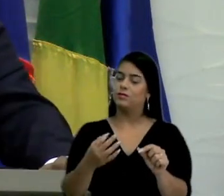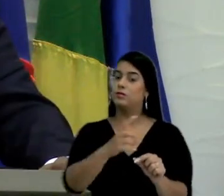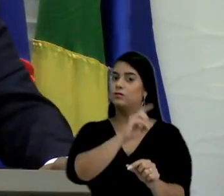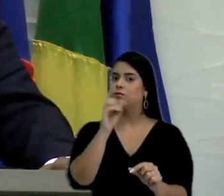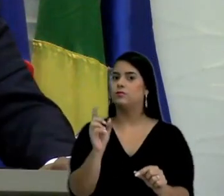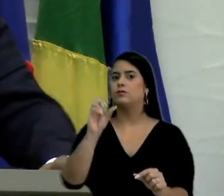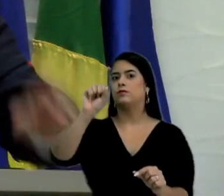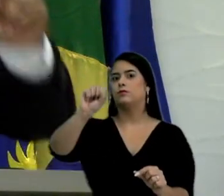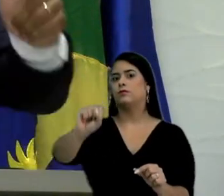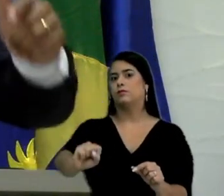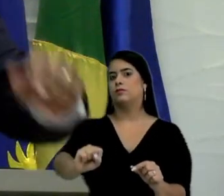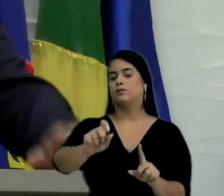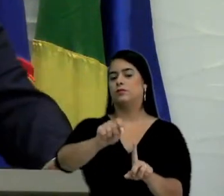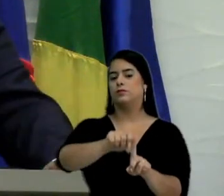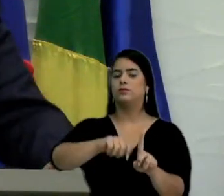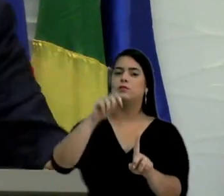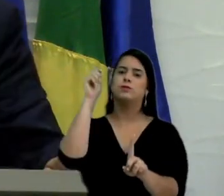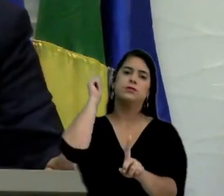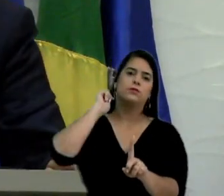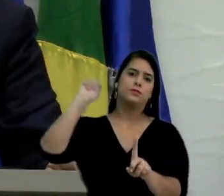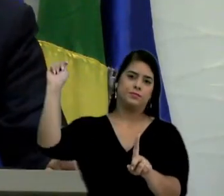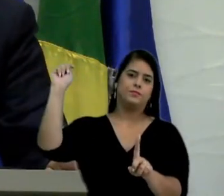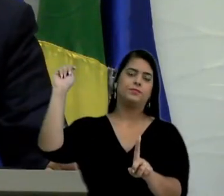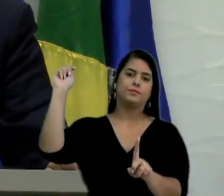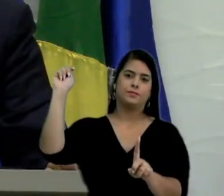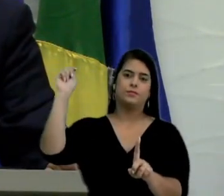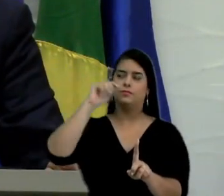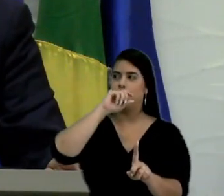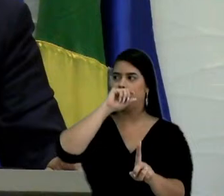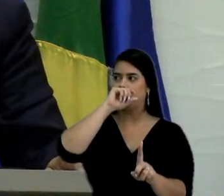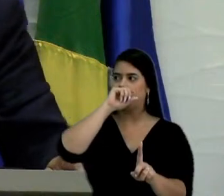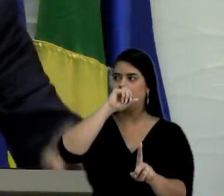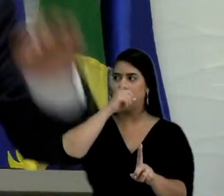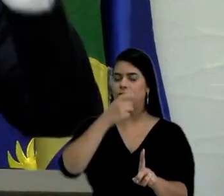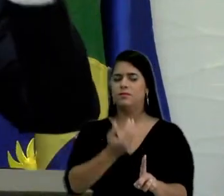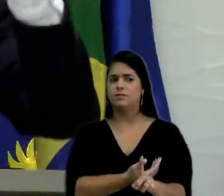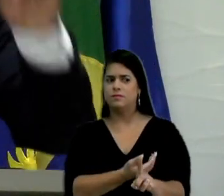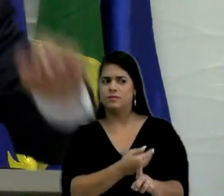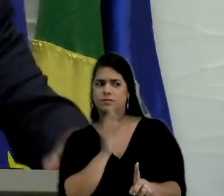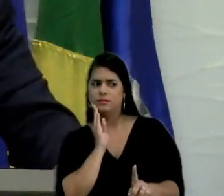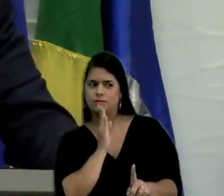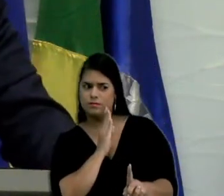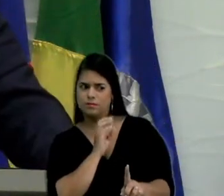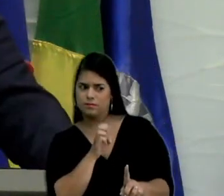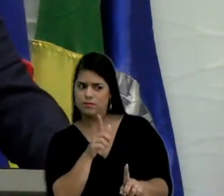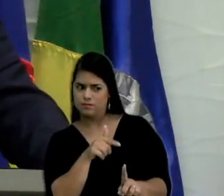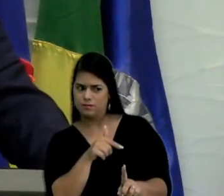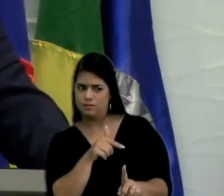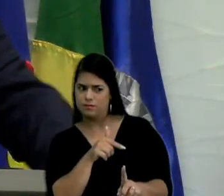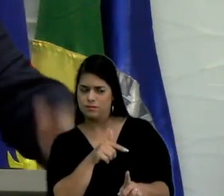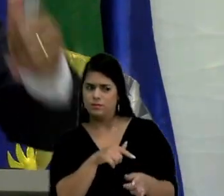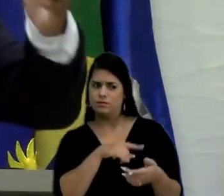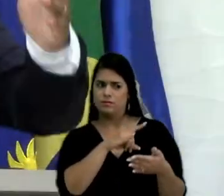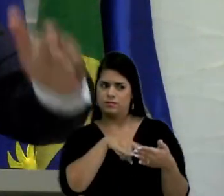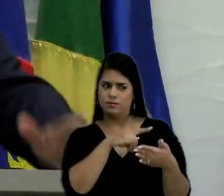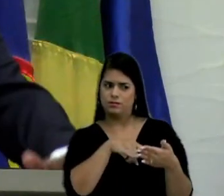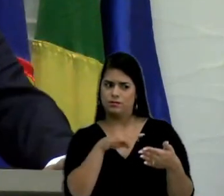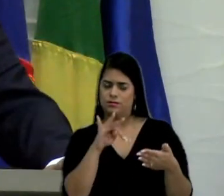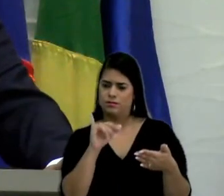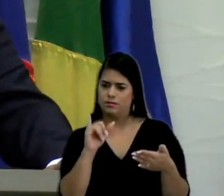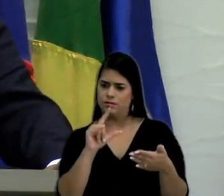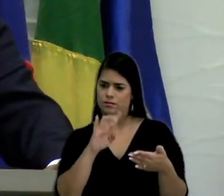8 de Abril né de Abril colega Bruno tá tirando os títulos né E quem quiser